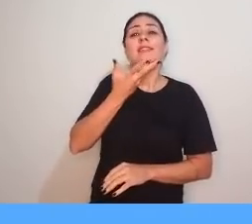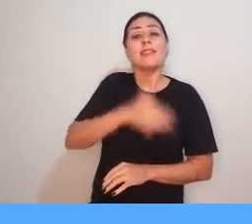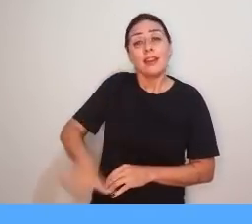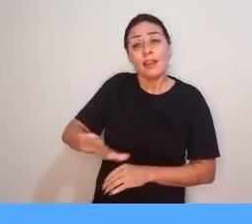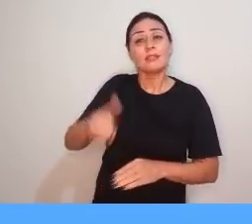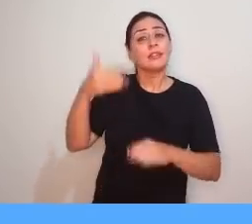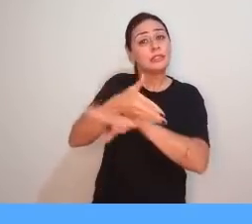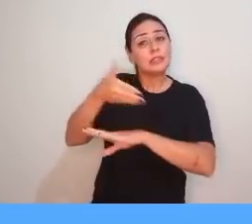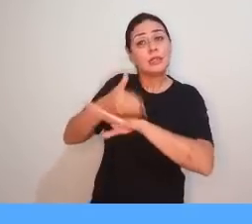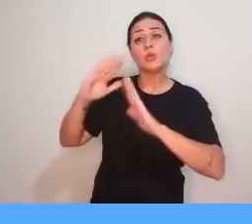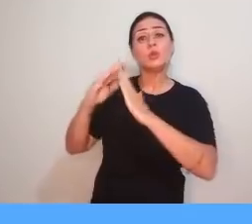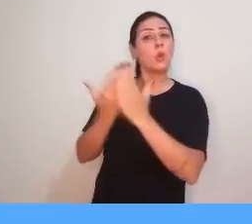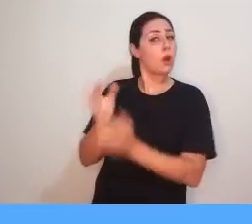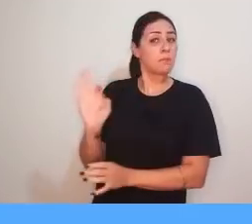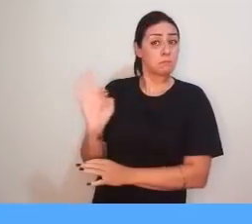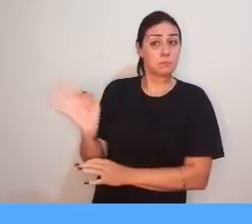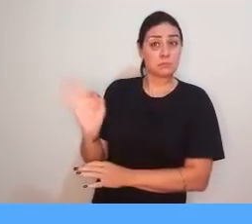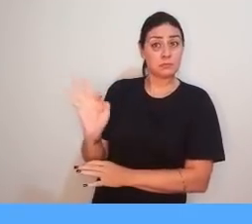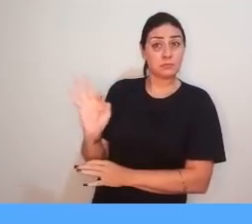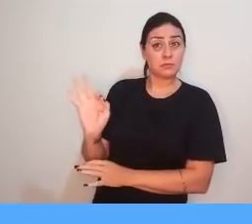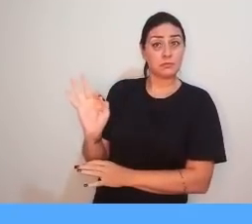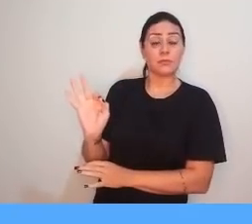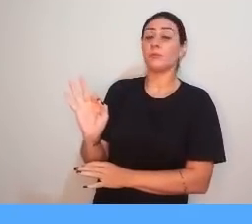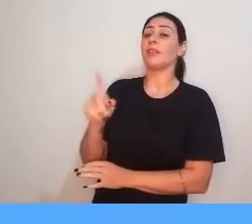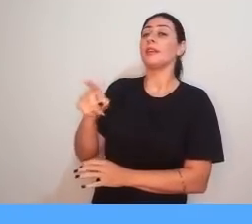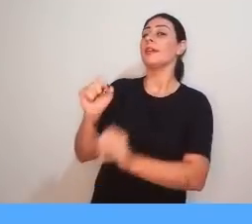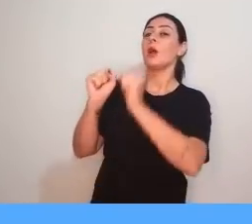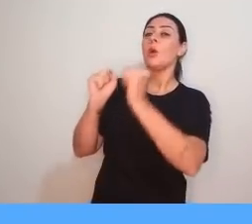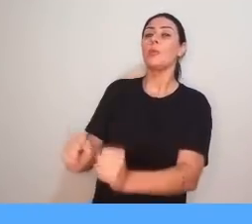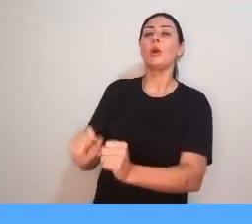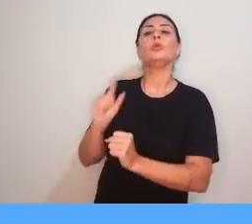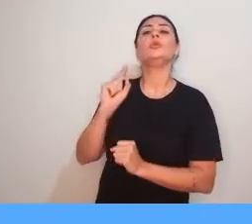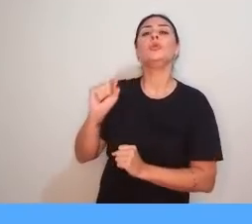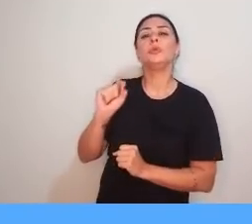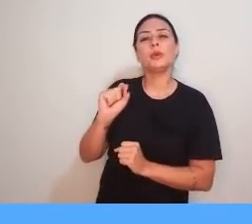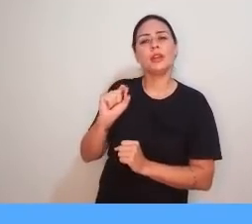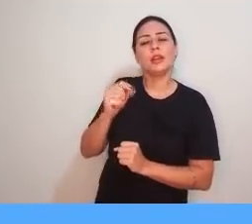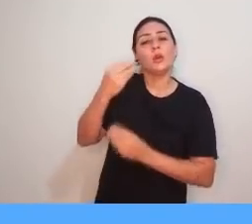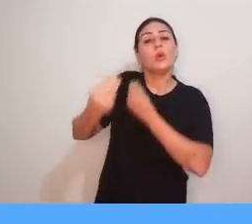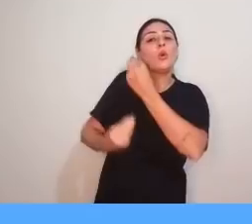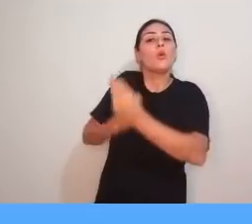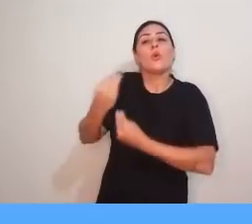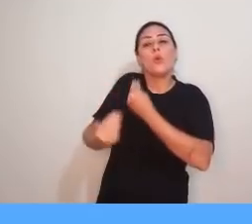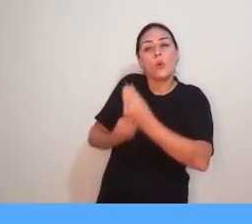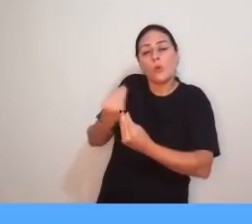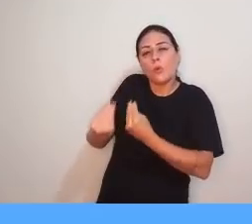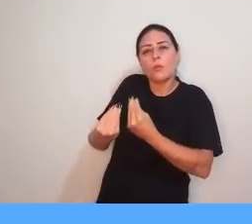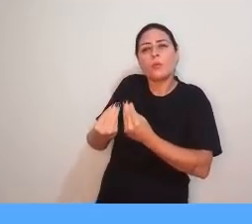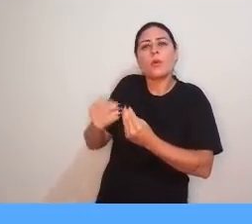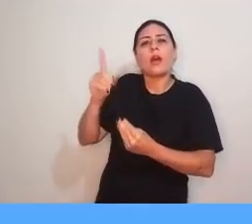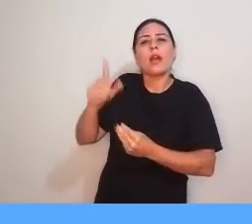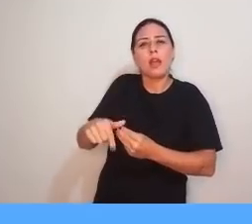tá, elas podem ter privilegiada neste momento, a partir da atuação dos próprios